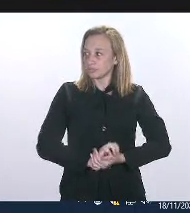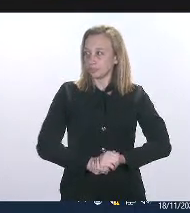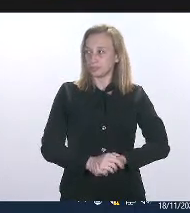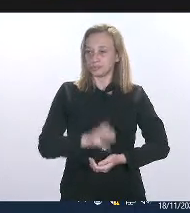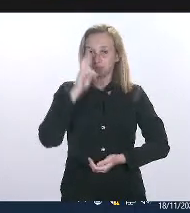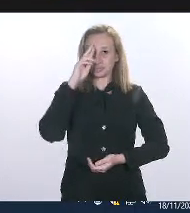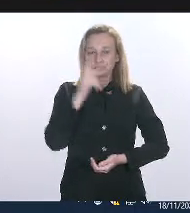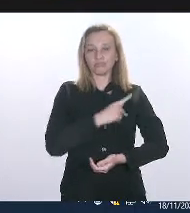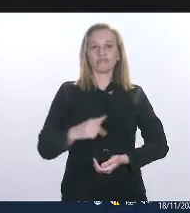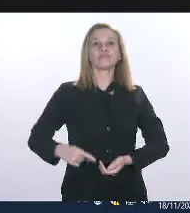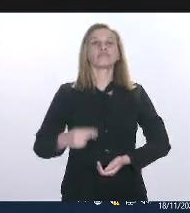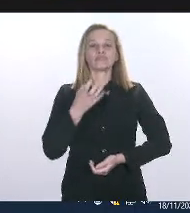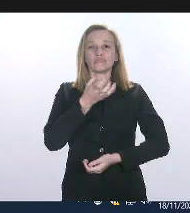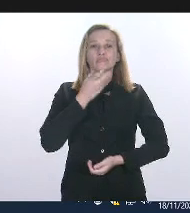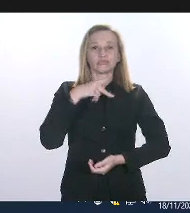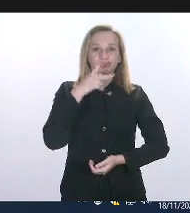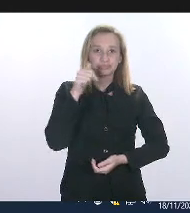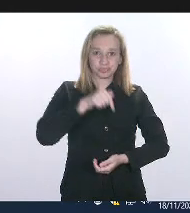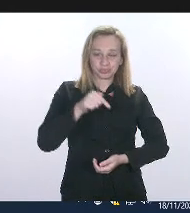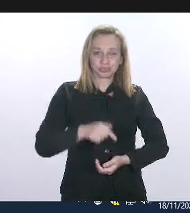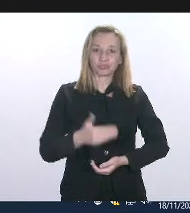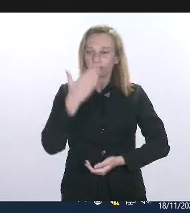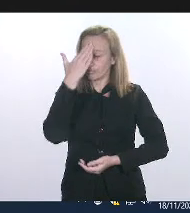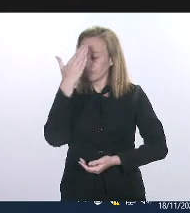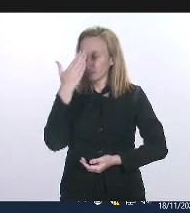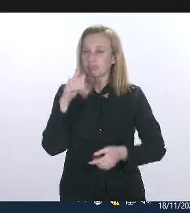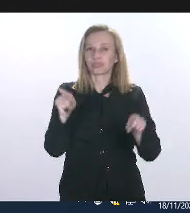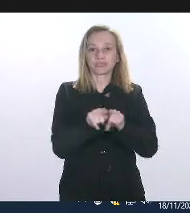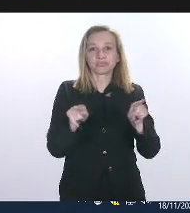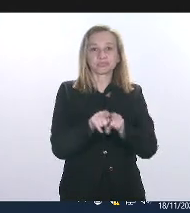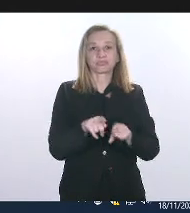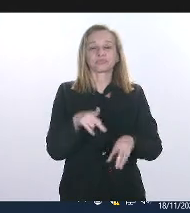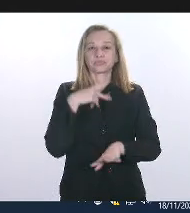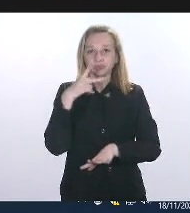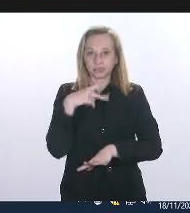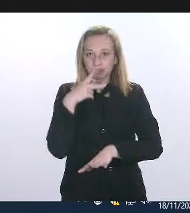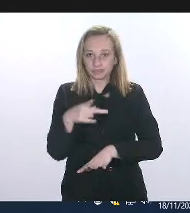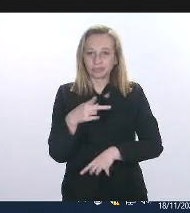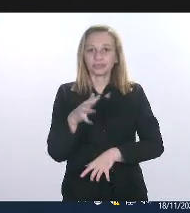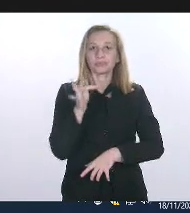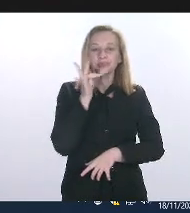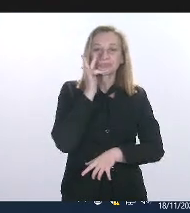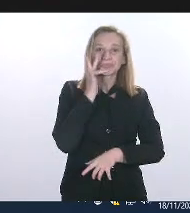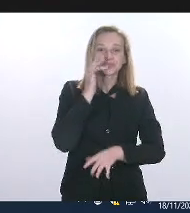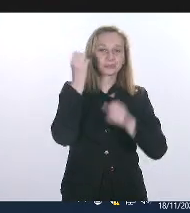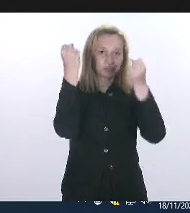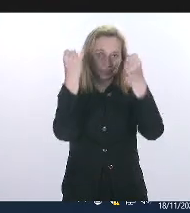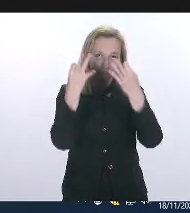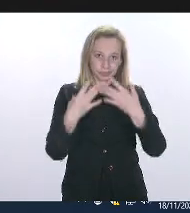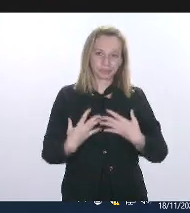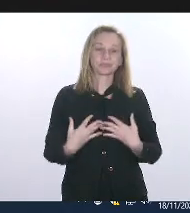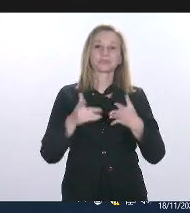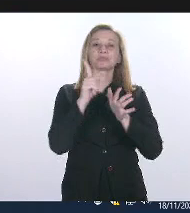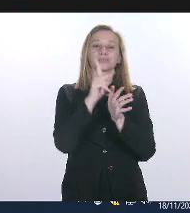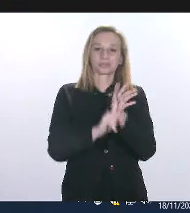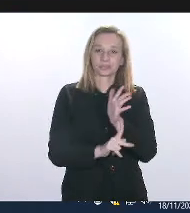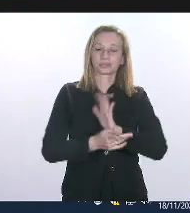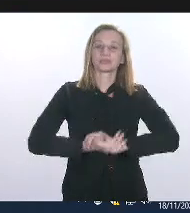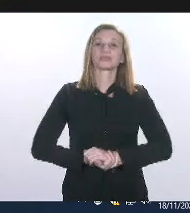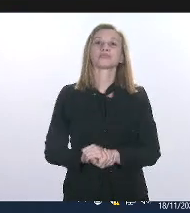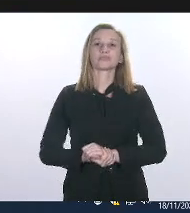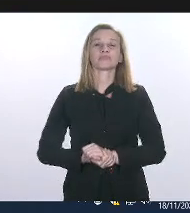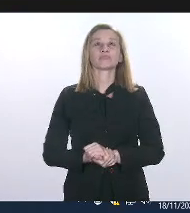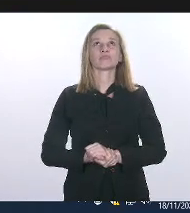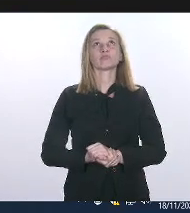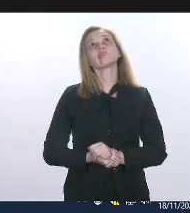Presidente, só queria destacar aqui, inclusive agradecendo também a fala do autor para explicar as intenções do projeto. Eu